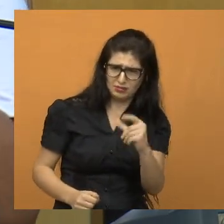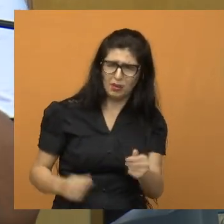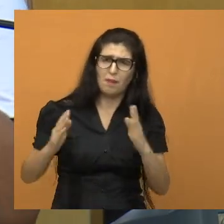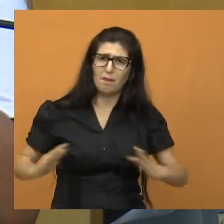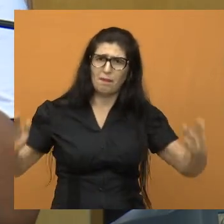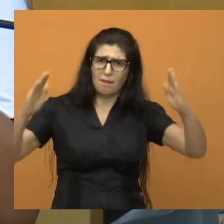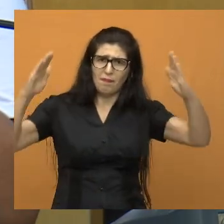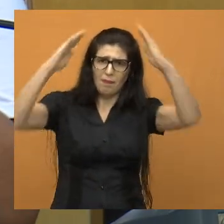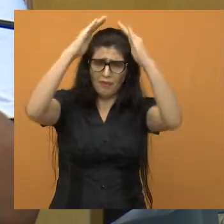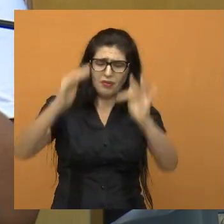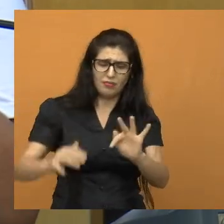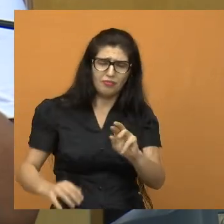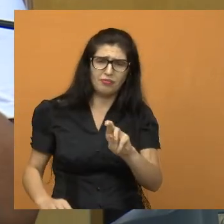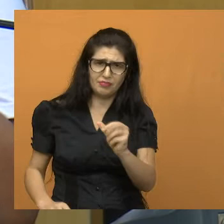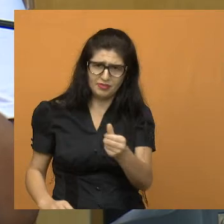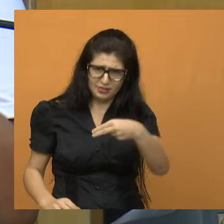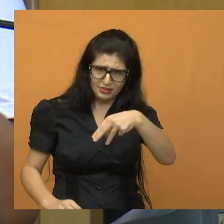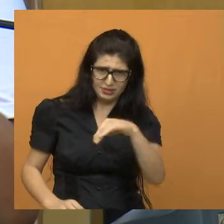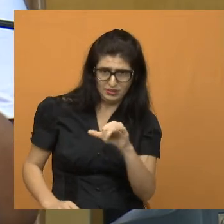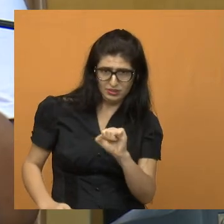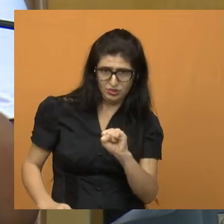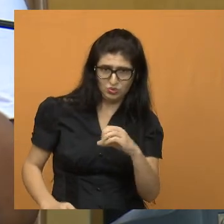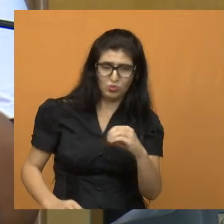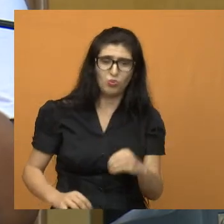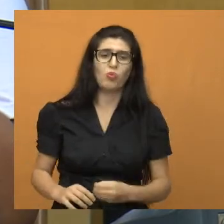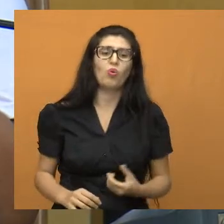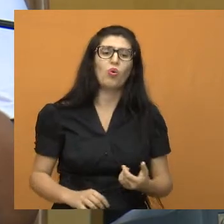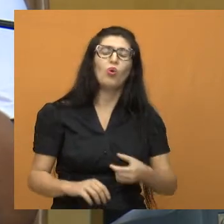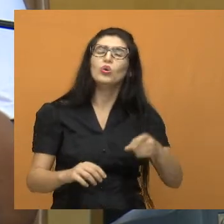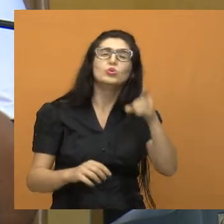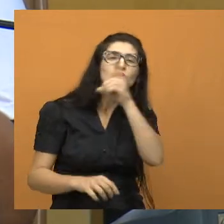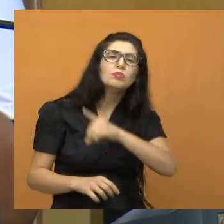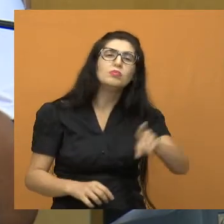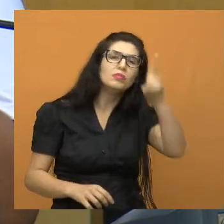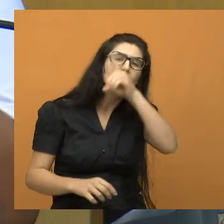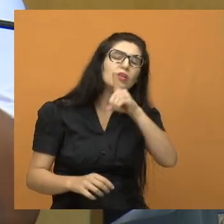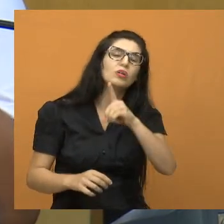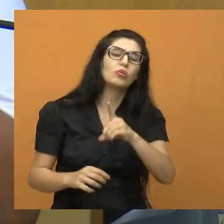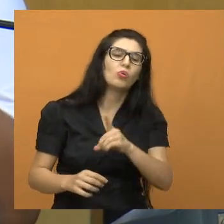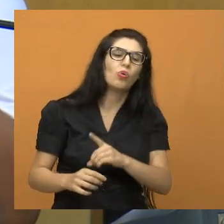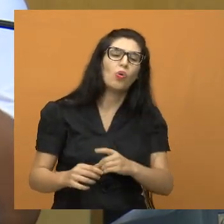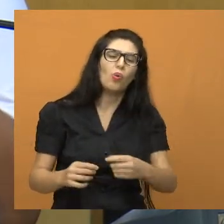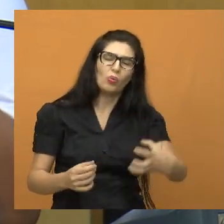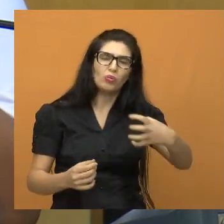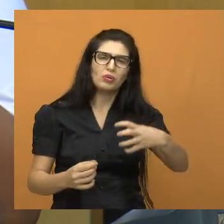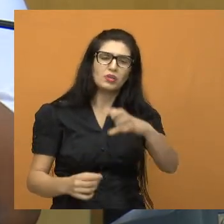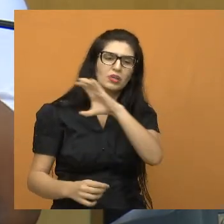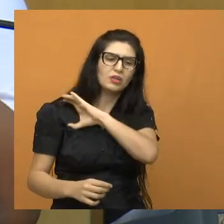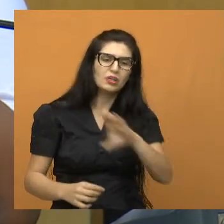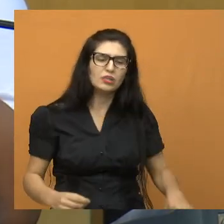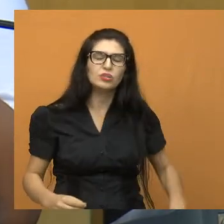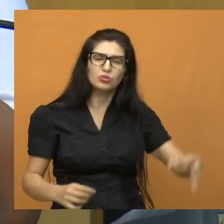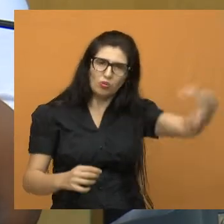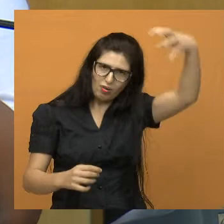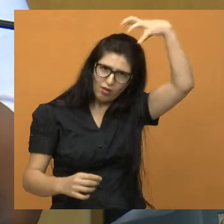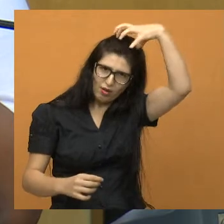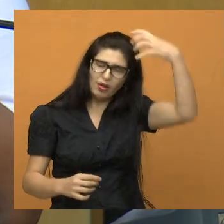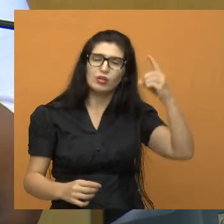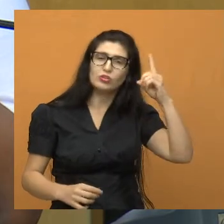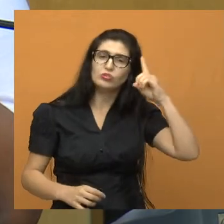nós celebremos, a partir do ano que vem, o domingo que antecede o Cristo Rei, o Dia do Pobre. É